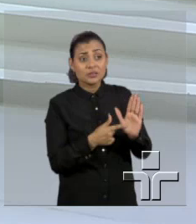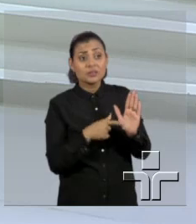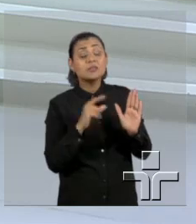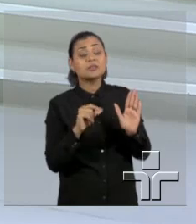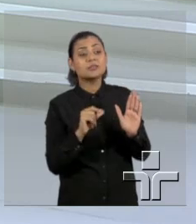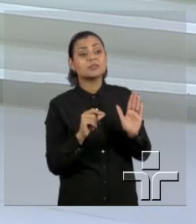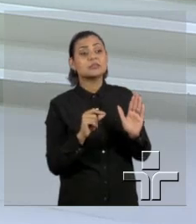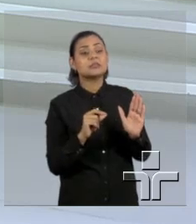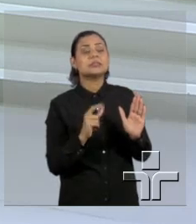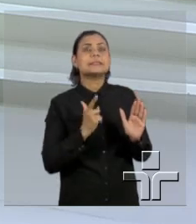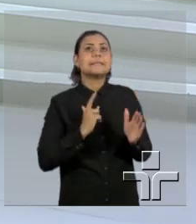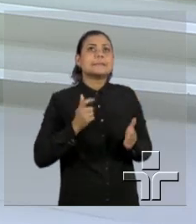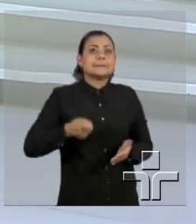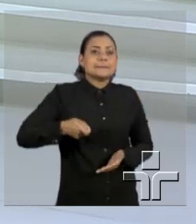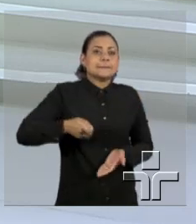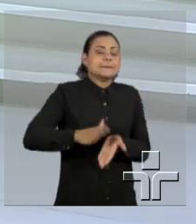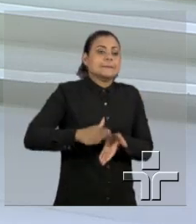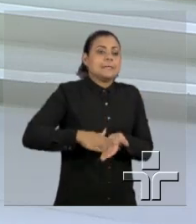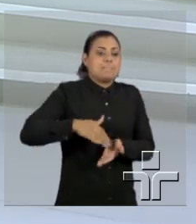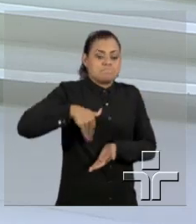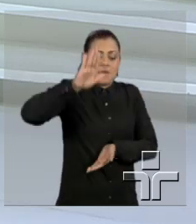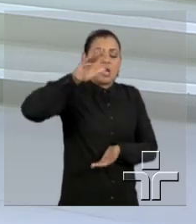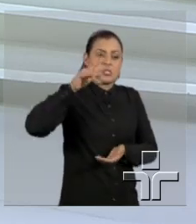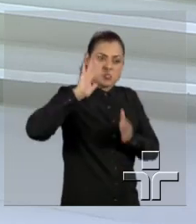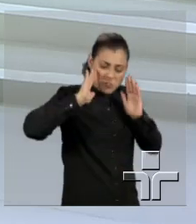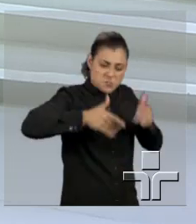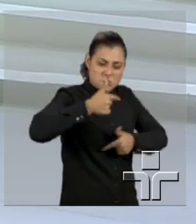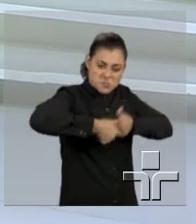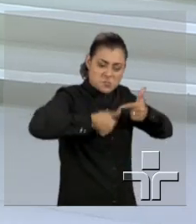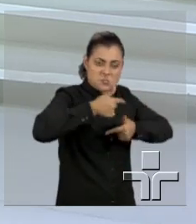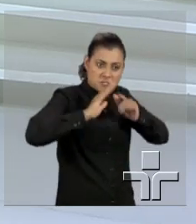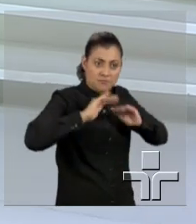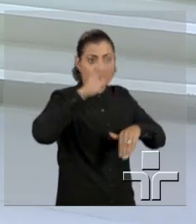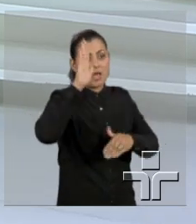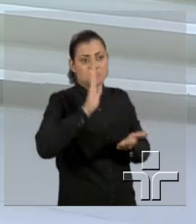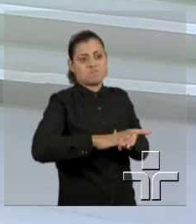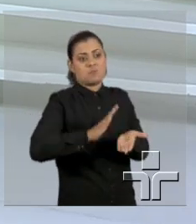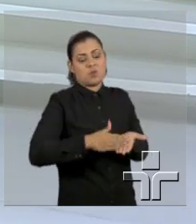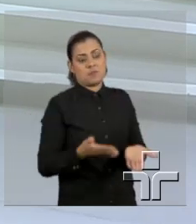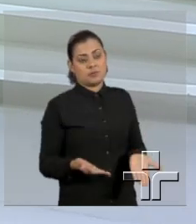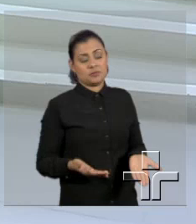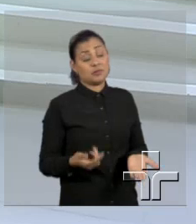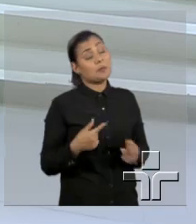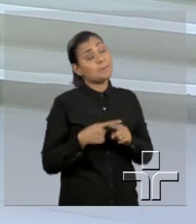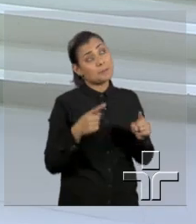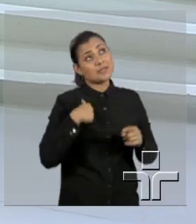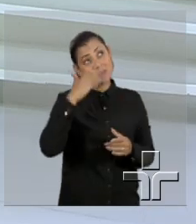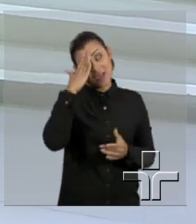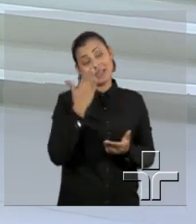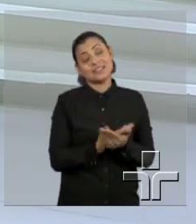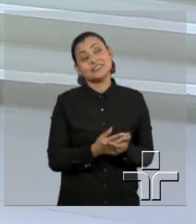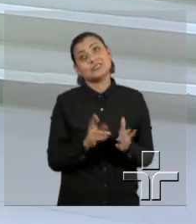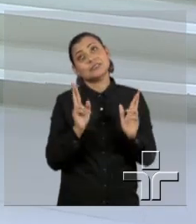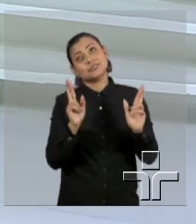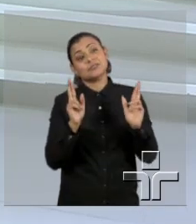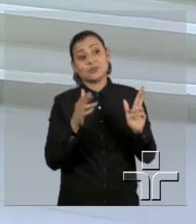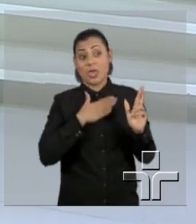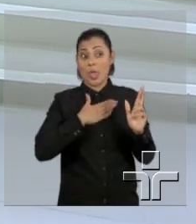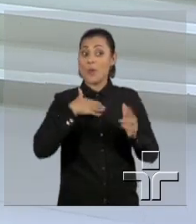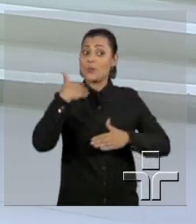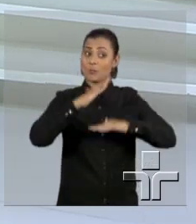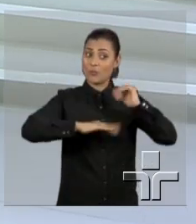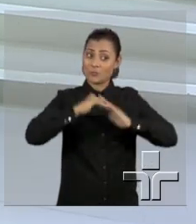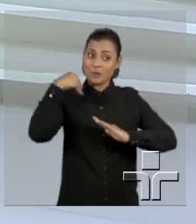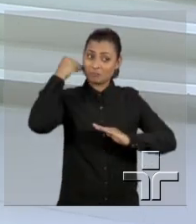cobrança maior também, muito maior que se faz. Mas eu aposto minhas fichas de jurista e